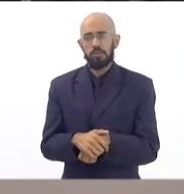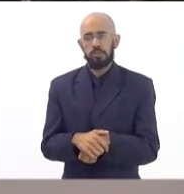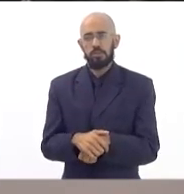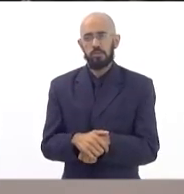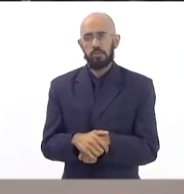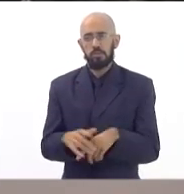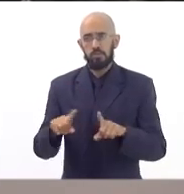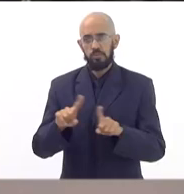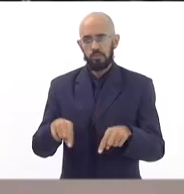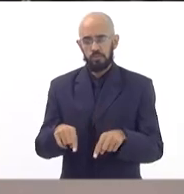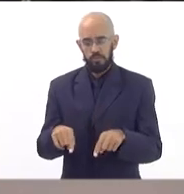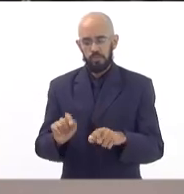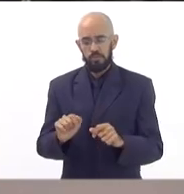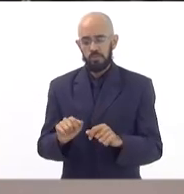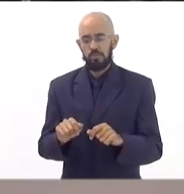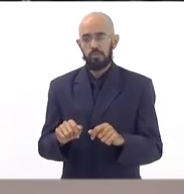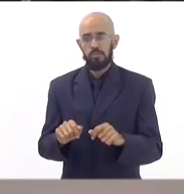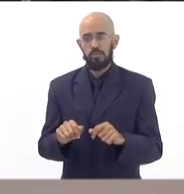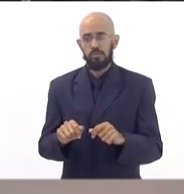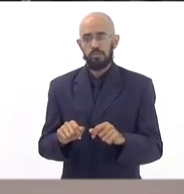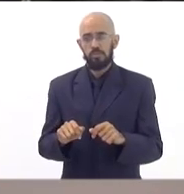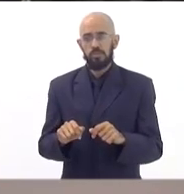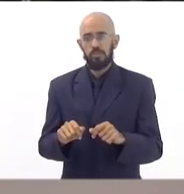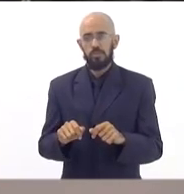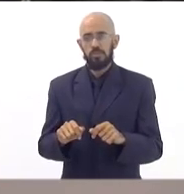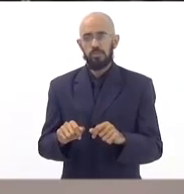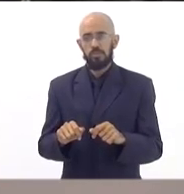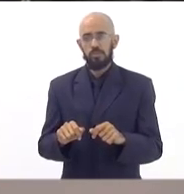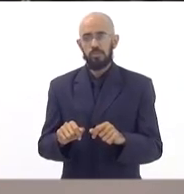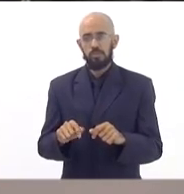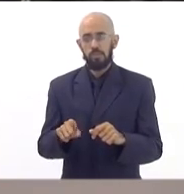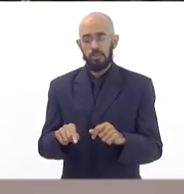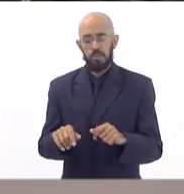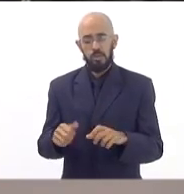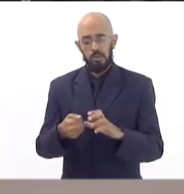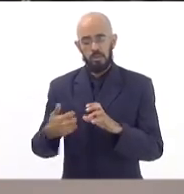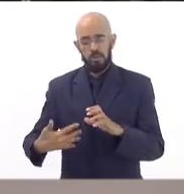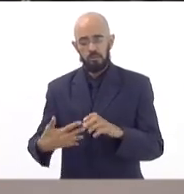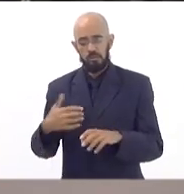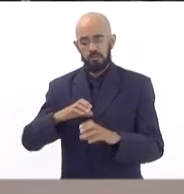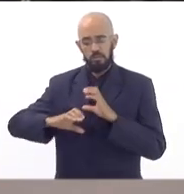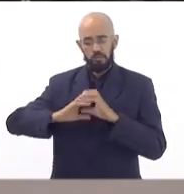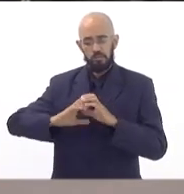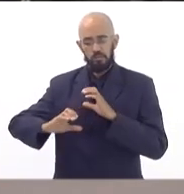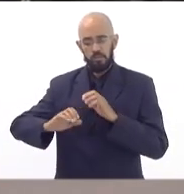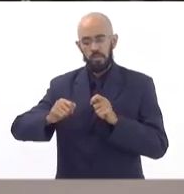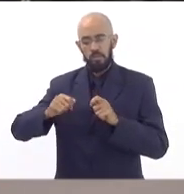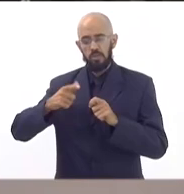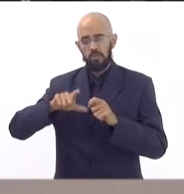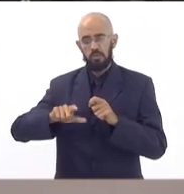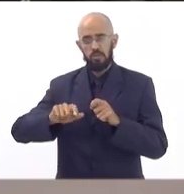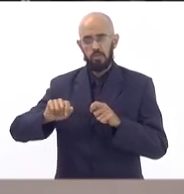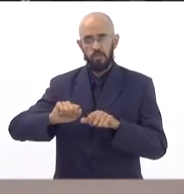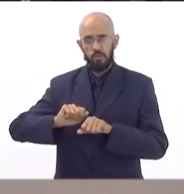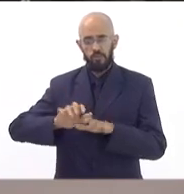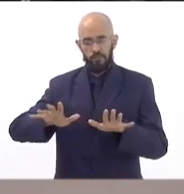funcionário esse alimento de comunicação que esteja lá nos Sensei de passar passar uma forma mais claro para Polícia